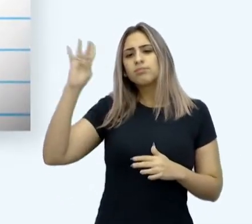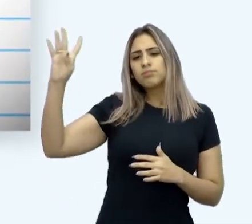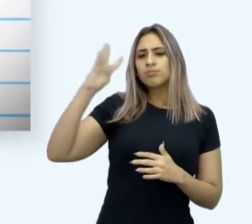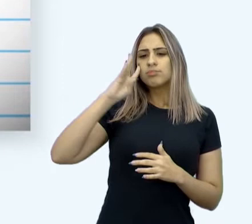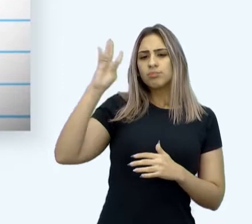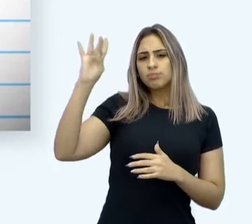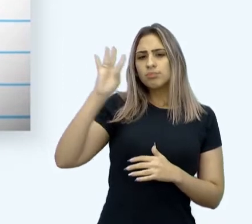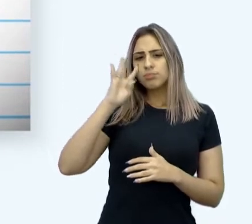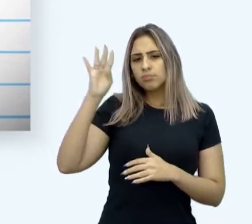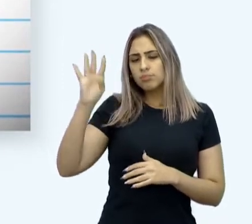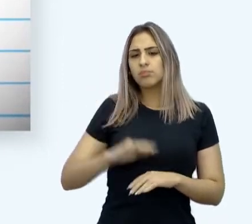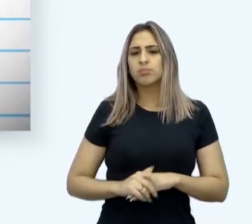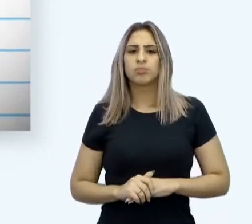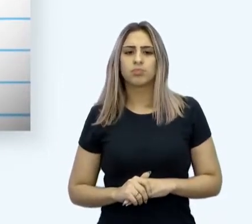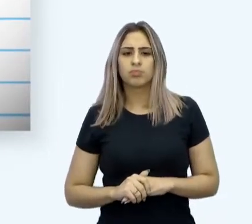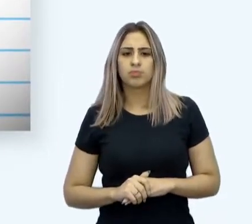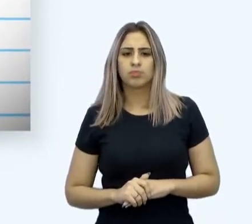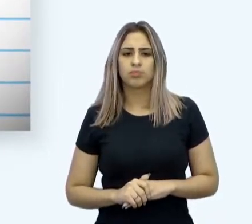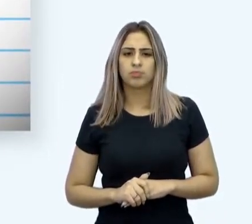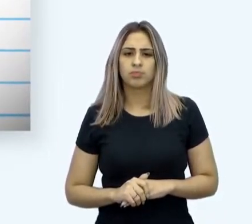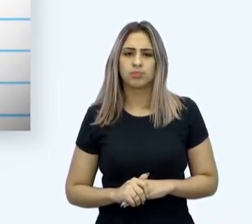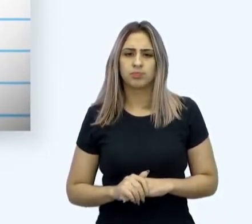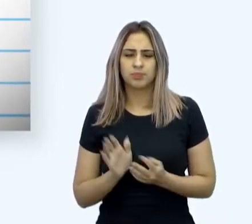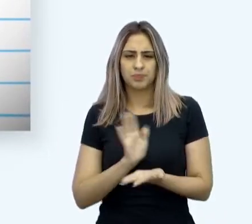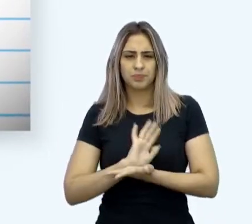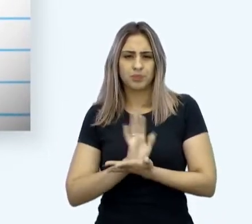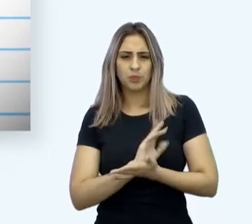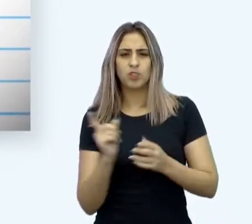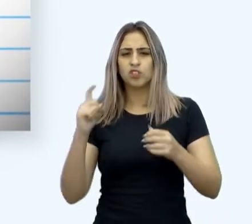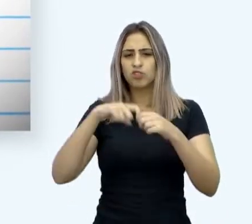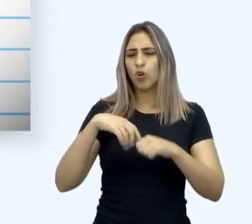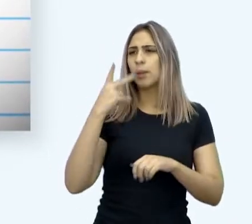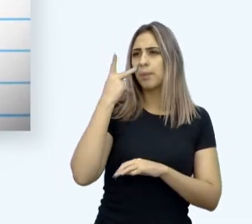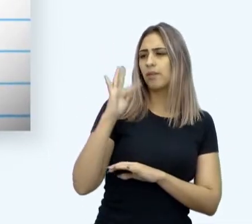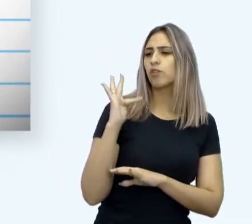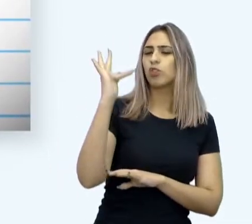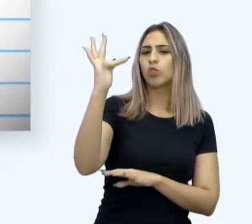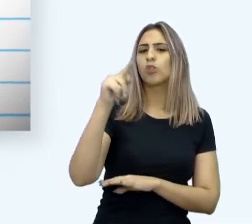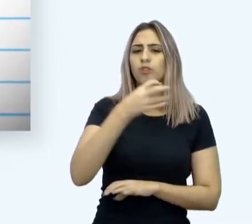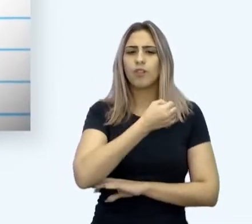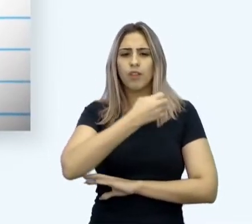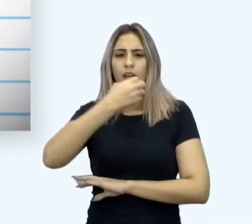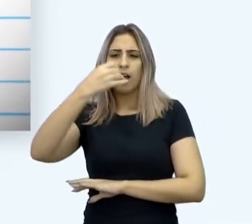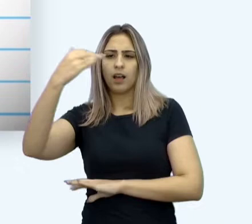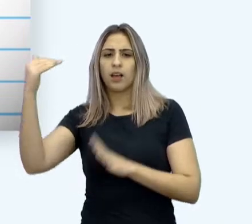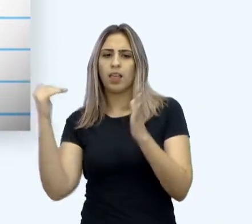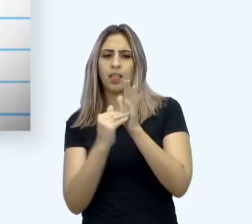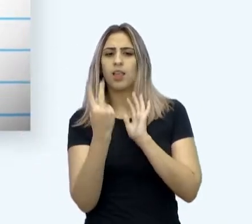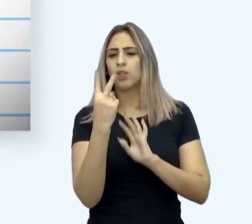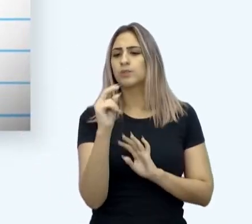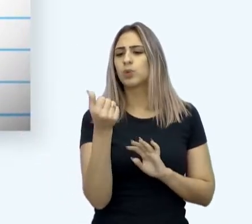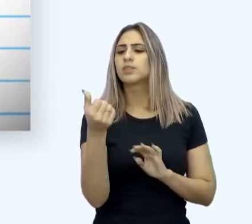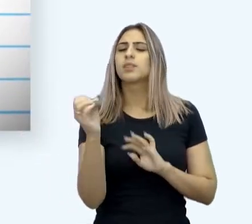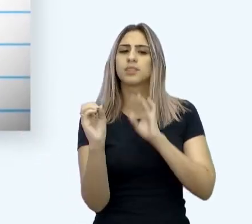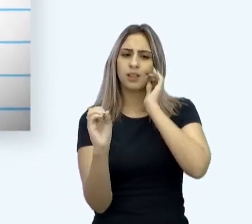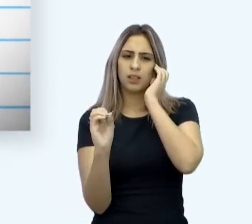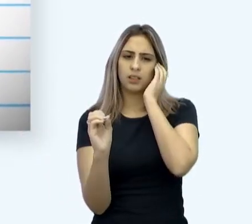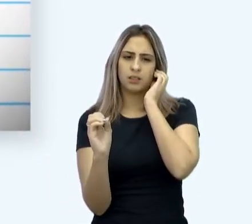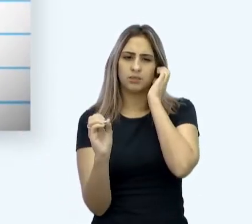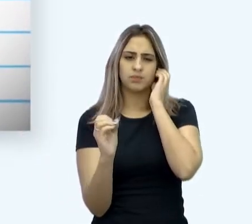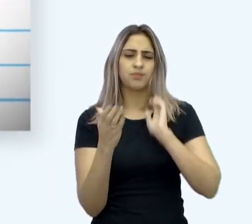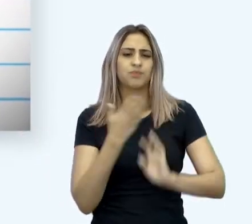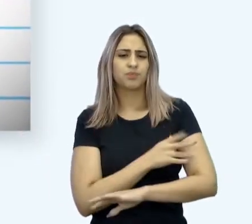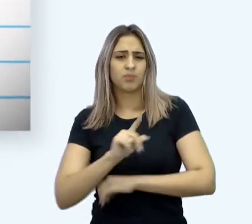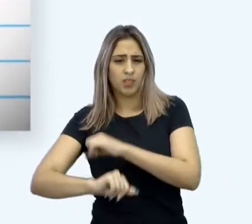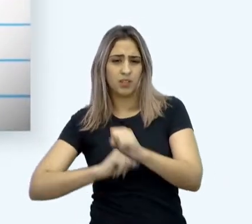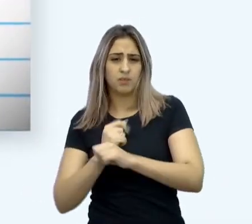bordo do DeLorean, imortalizado no filme De Volta para o Futuro, e viaja no tempo até 2060. Nesse ano,